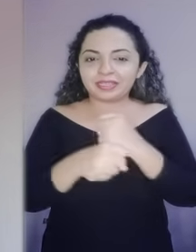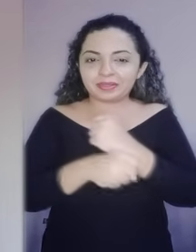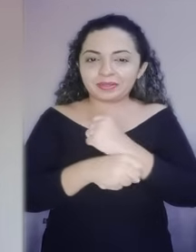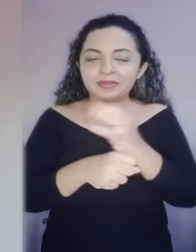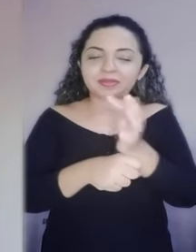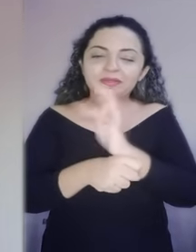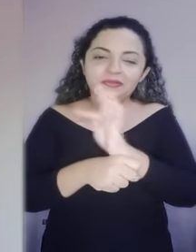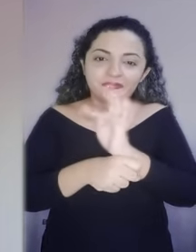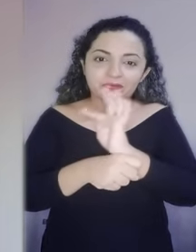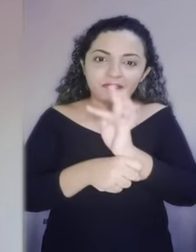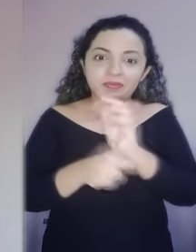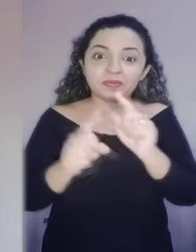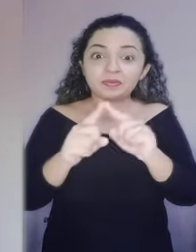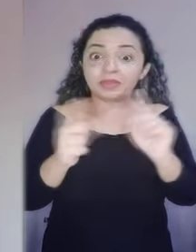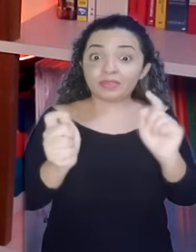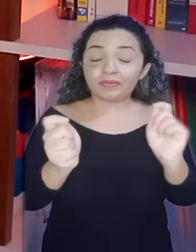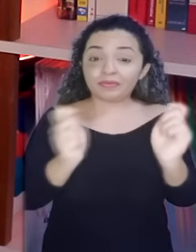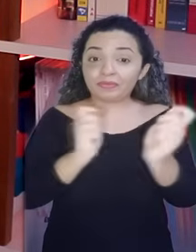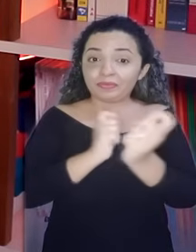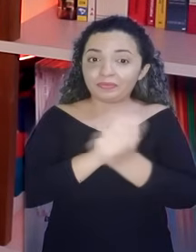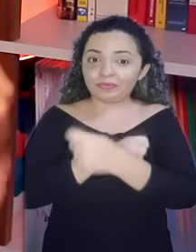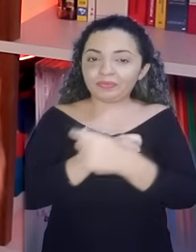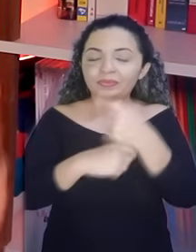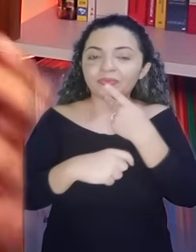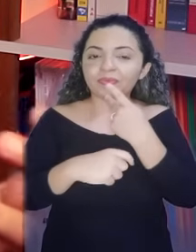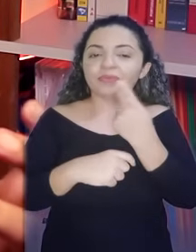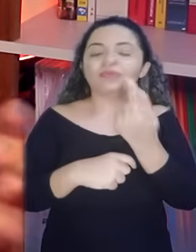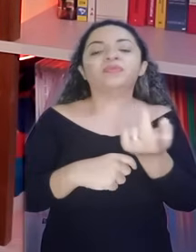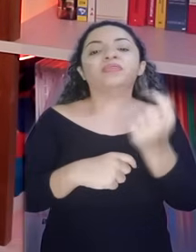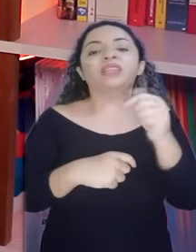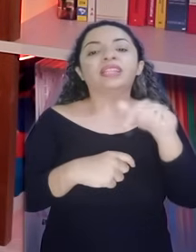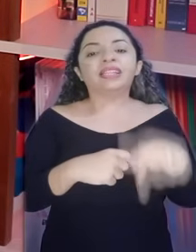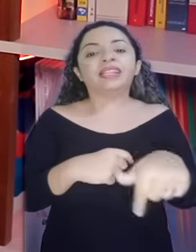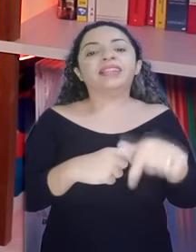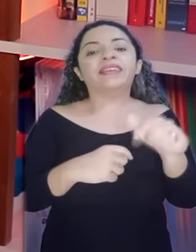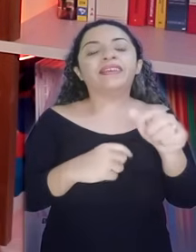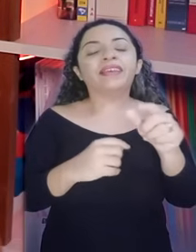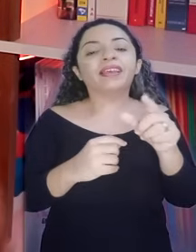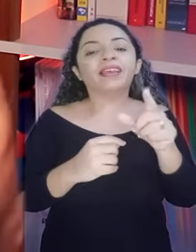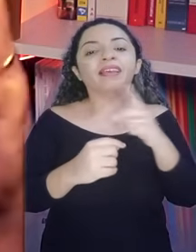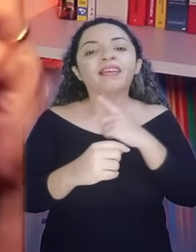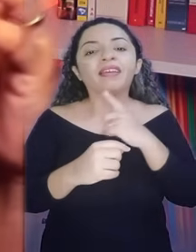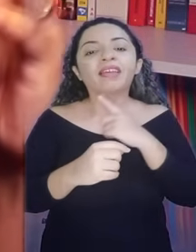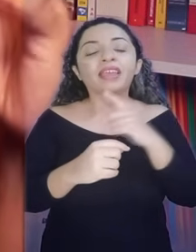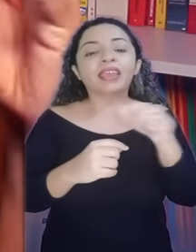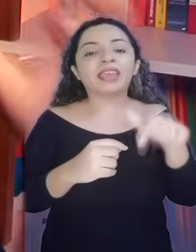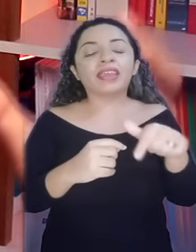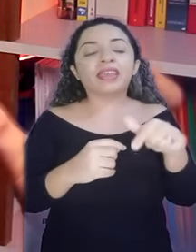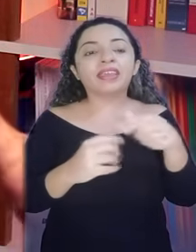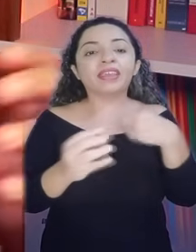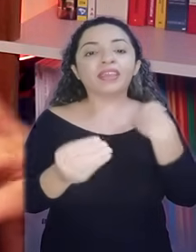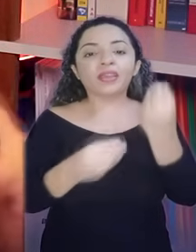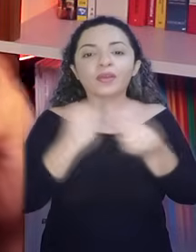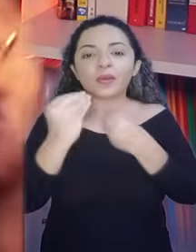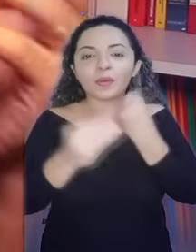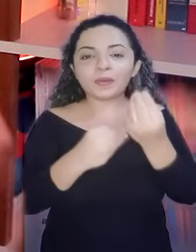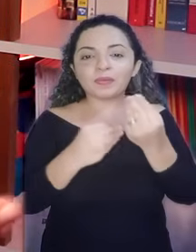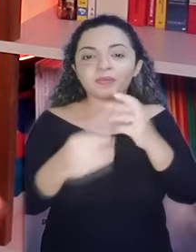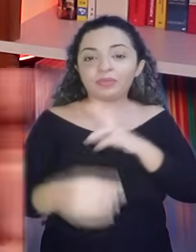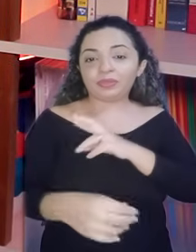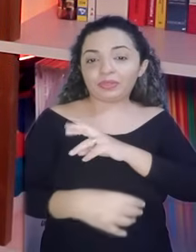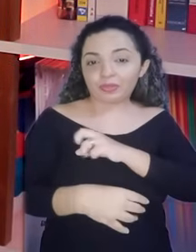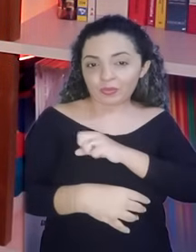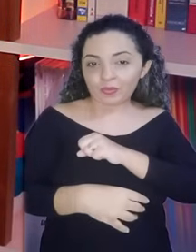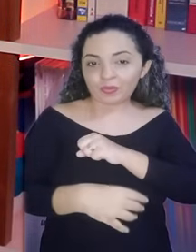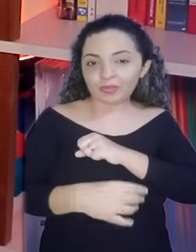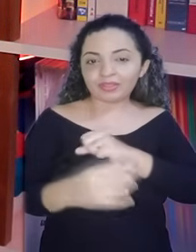a grande metáfora dele, de uma sociedade, da Thea von Harbour, em ter feito esse romance e